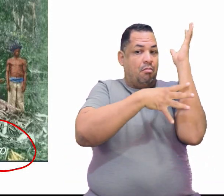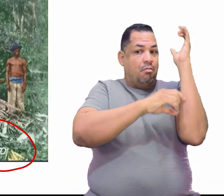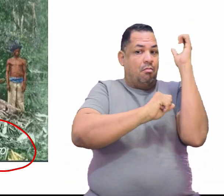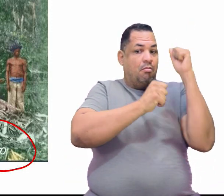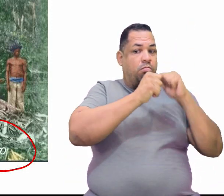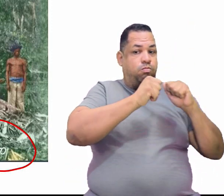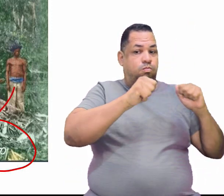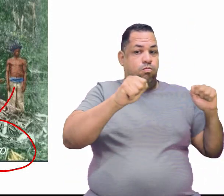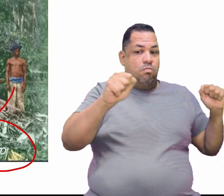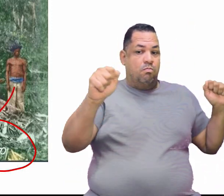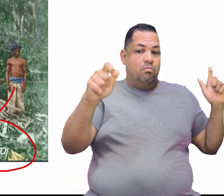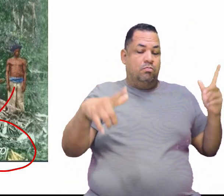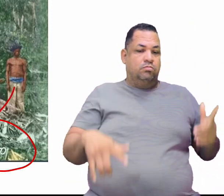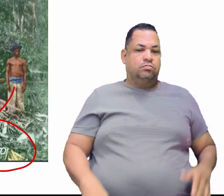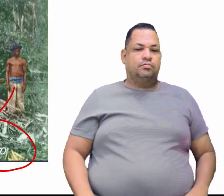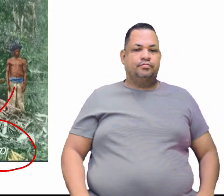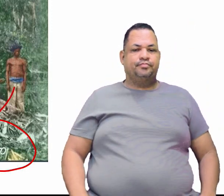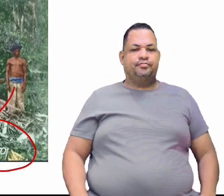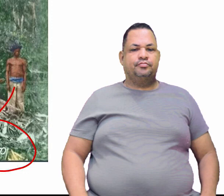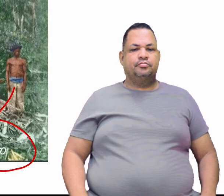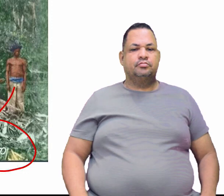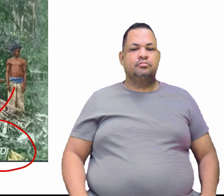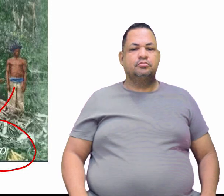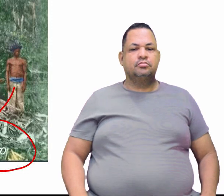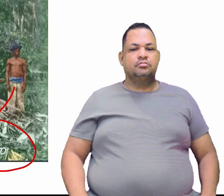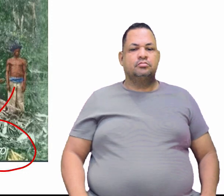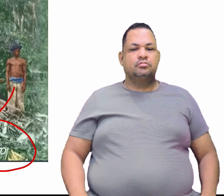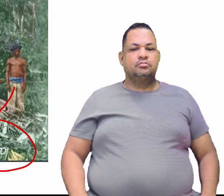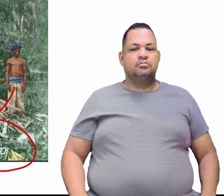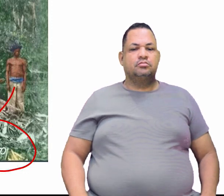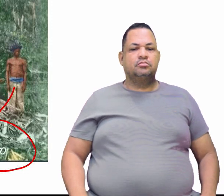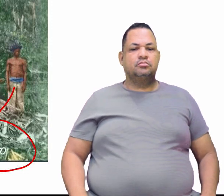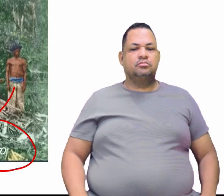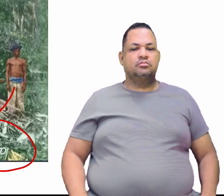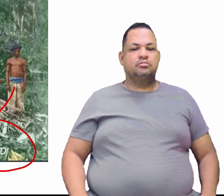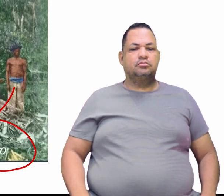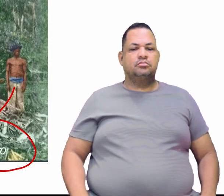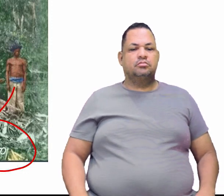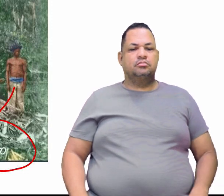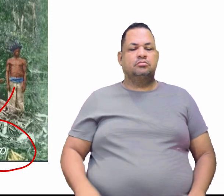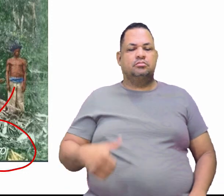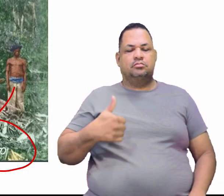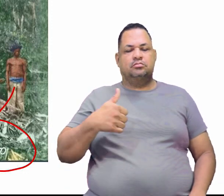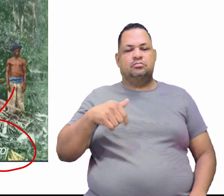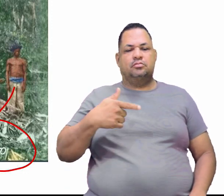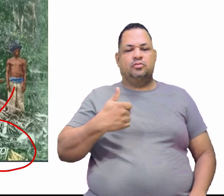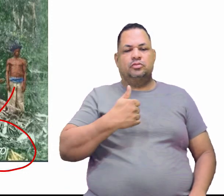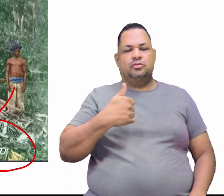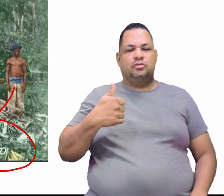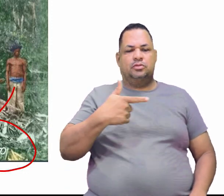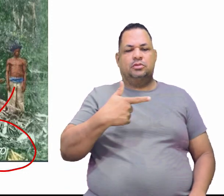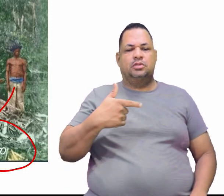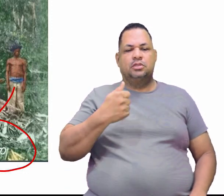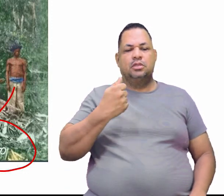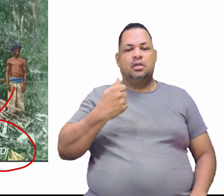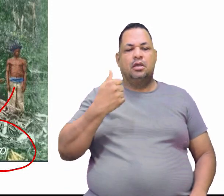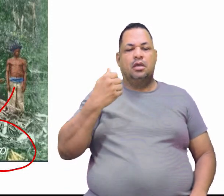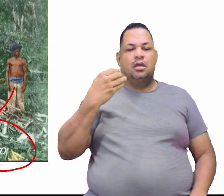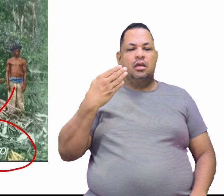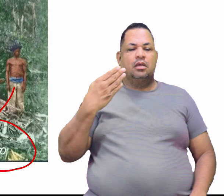Se você pegar, 1, 2, 3, 4, 5, 6, 7, 8, 9, 10, 11,